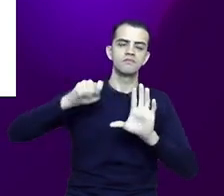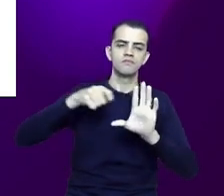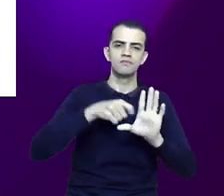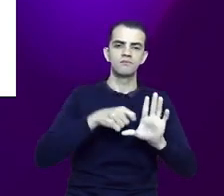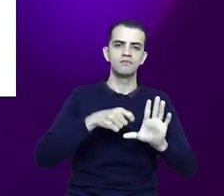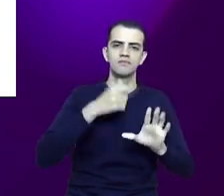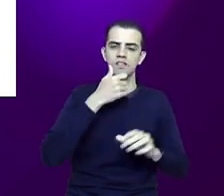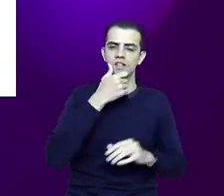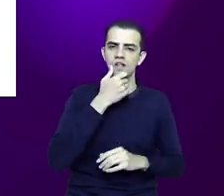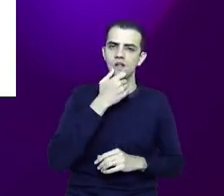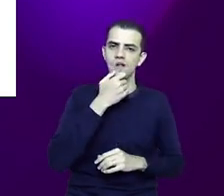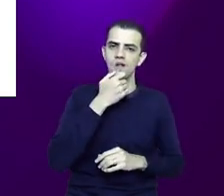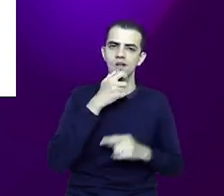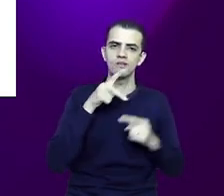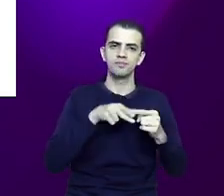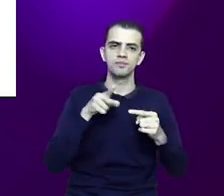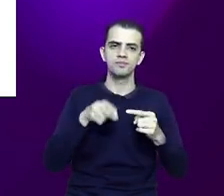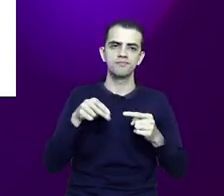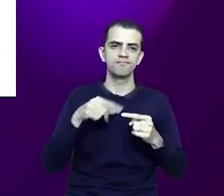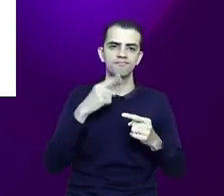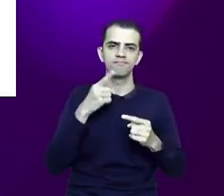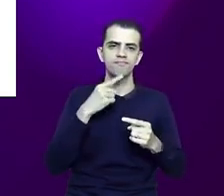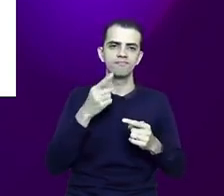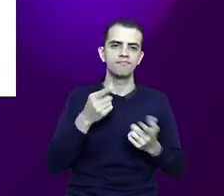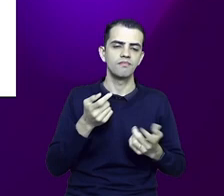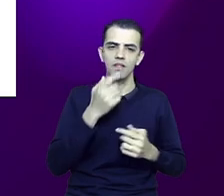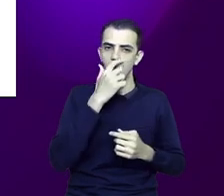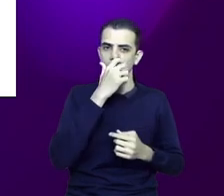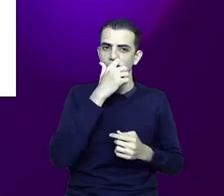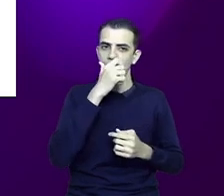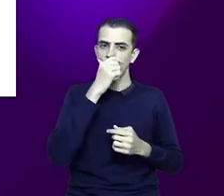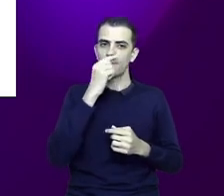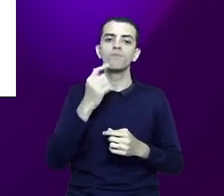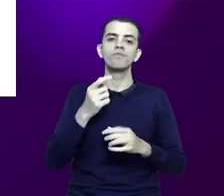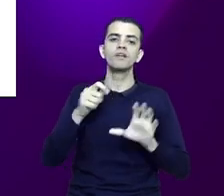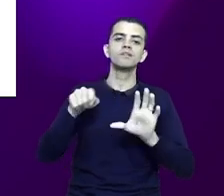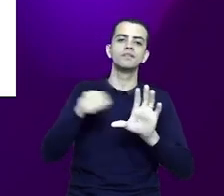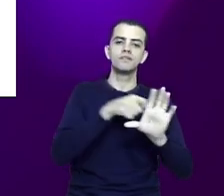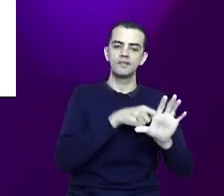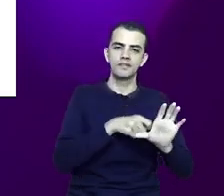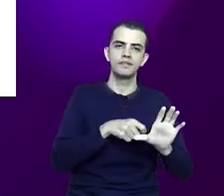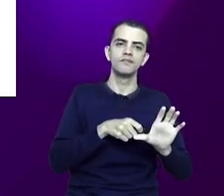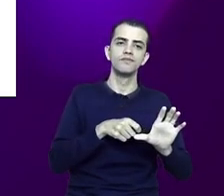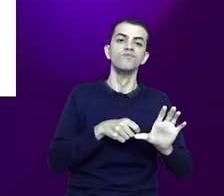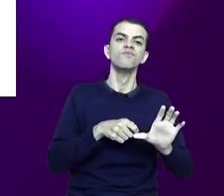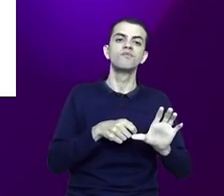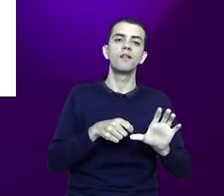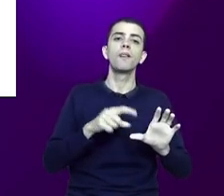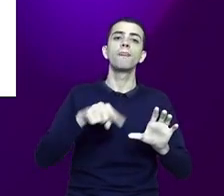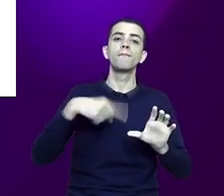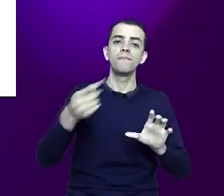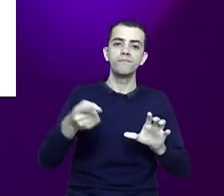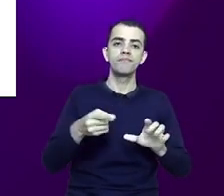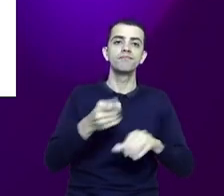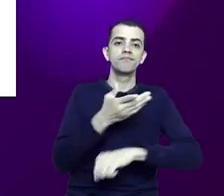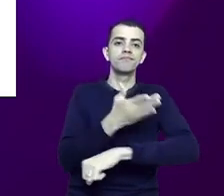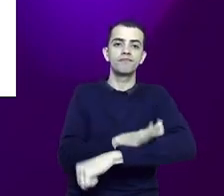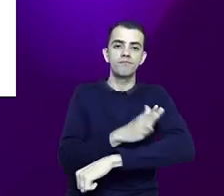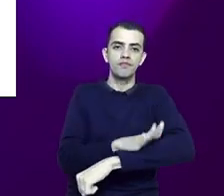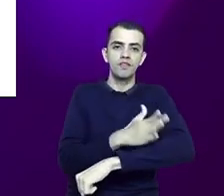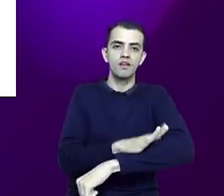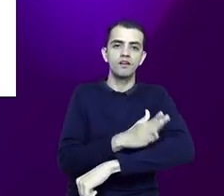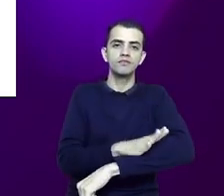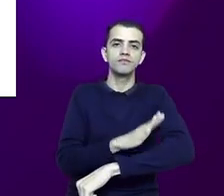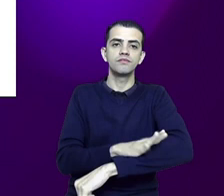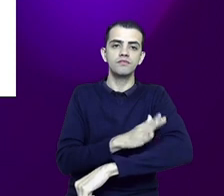risco. Os desafios que a gente tem para superar, sem dúvida nenhuma, custo inicial, tanto da aquisição como do treinamento. O treinamento, a